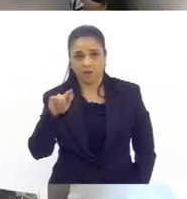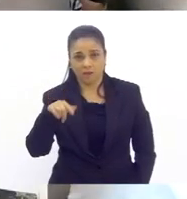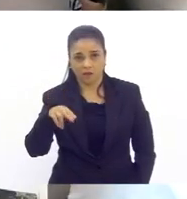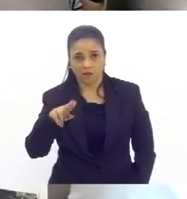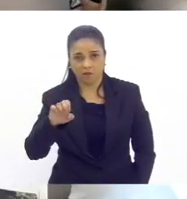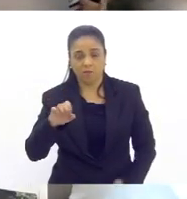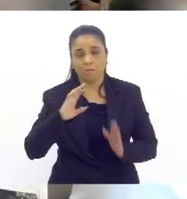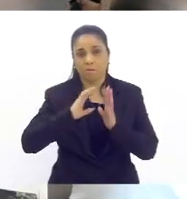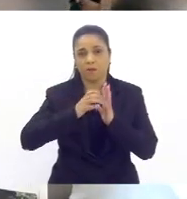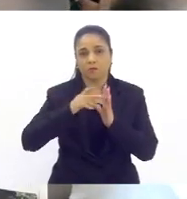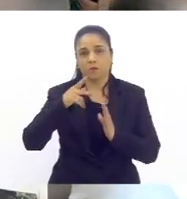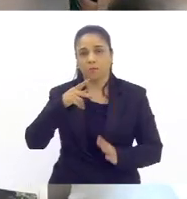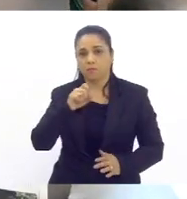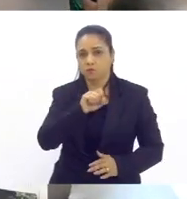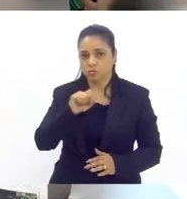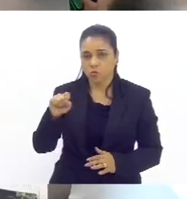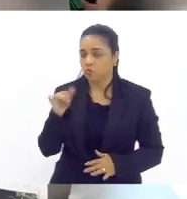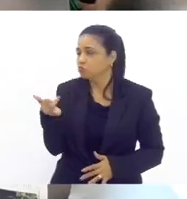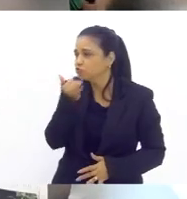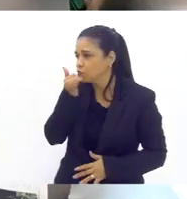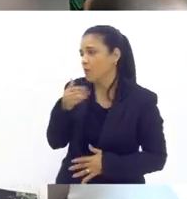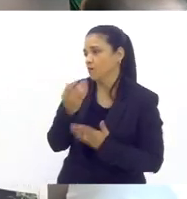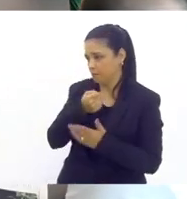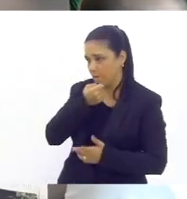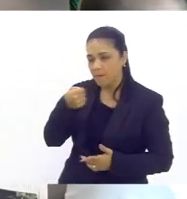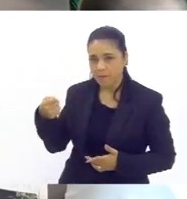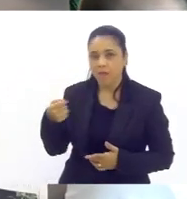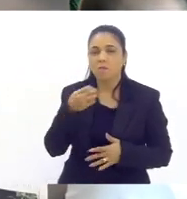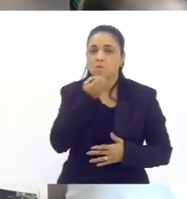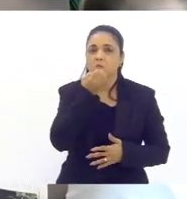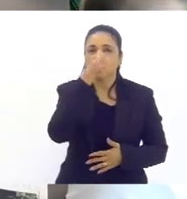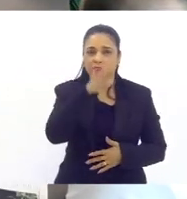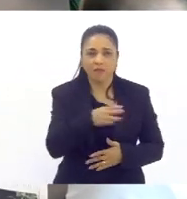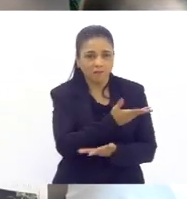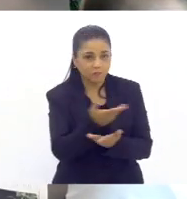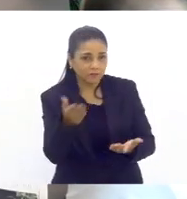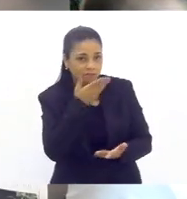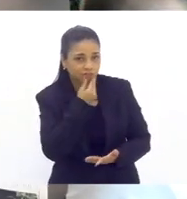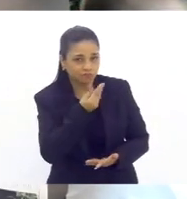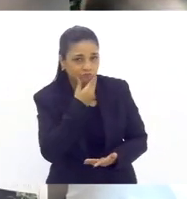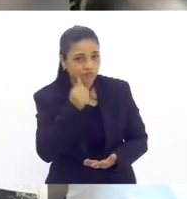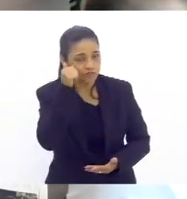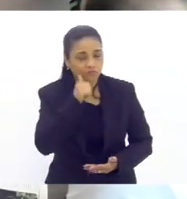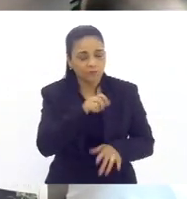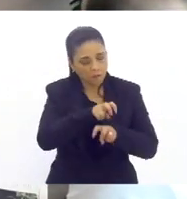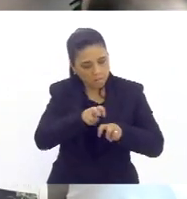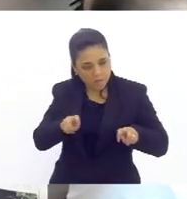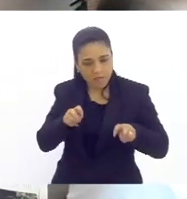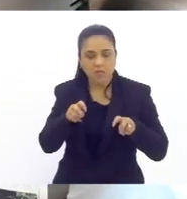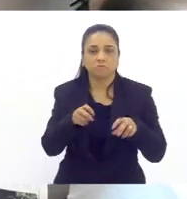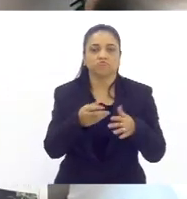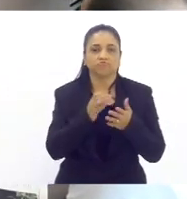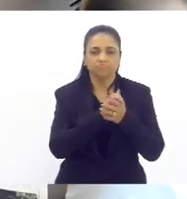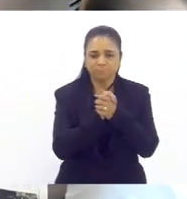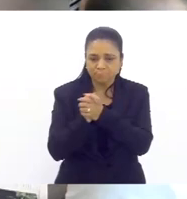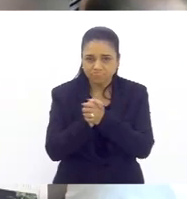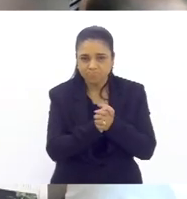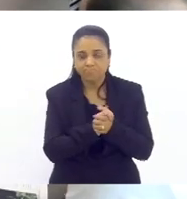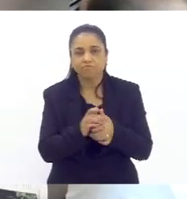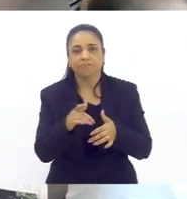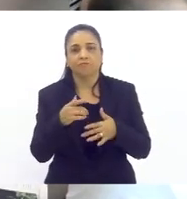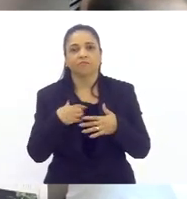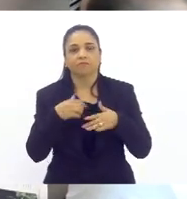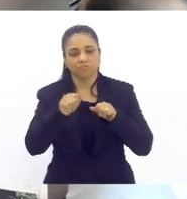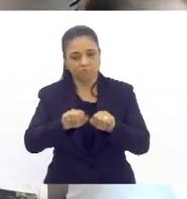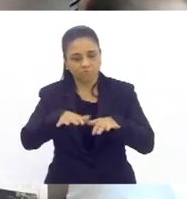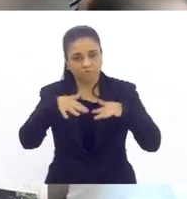desculpe agora sem a palavra é sua é boa tarde a todos a todas é cumprimento a mesa e audiência em